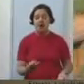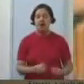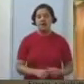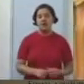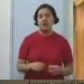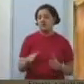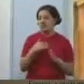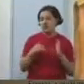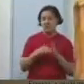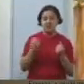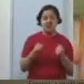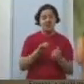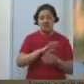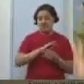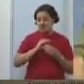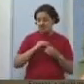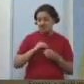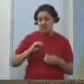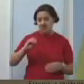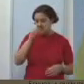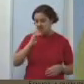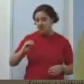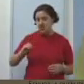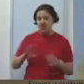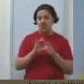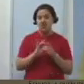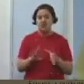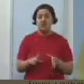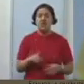Vós vos despistes do homem velho.